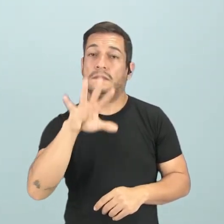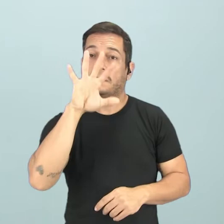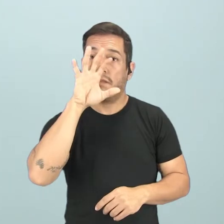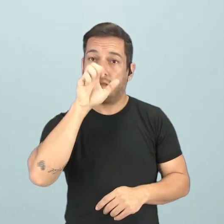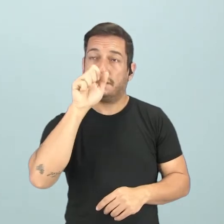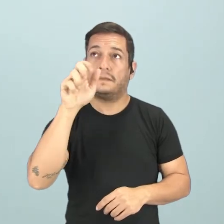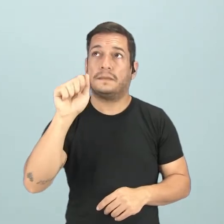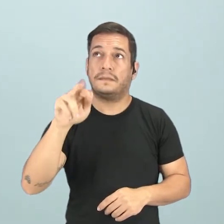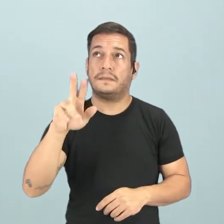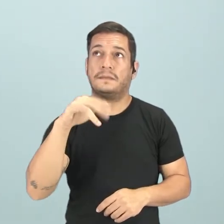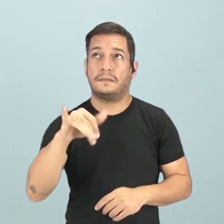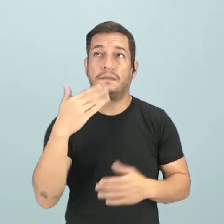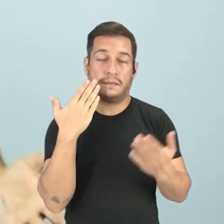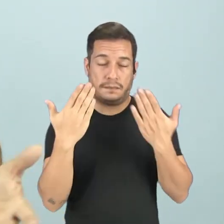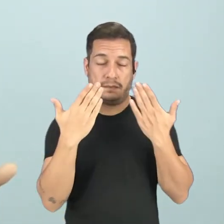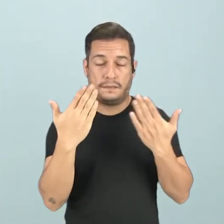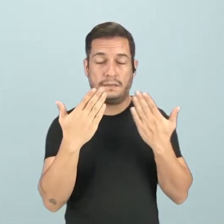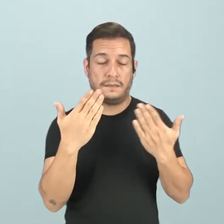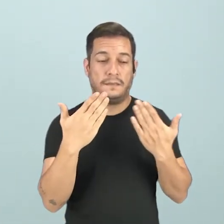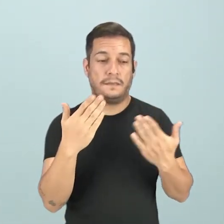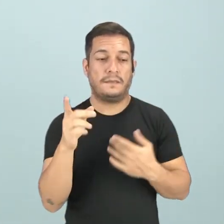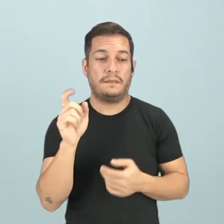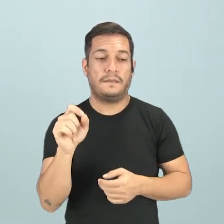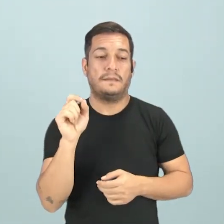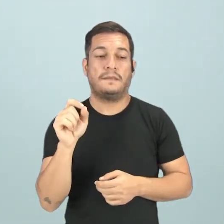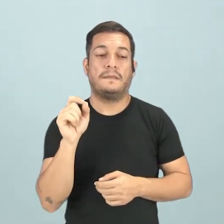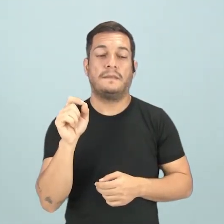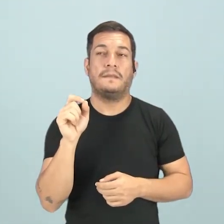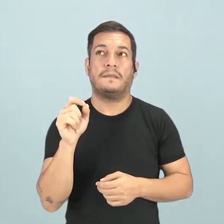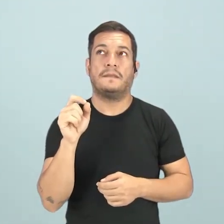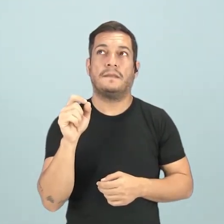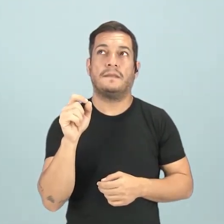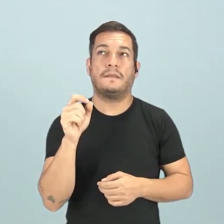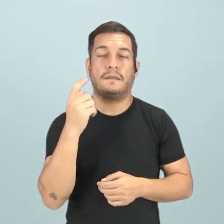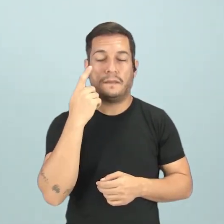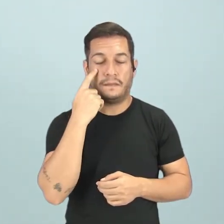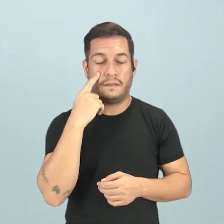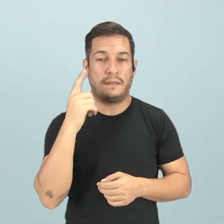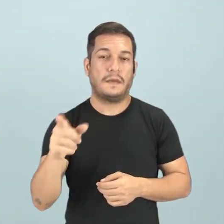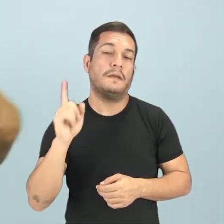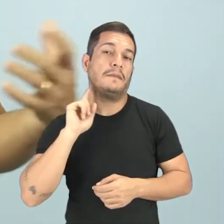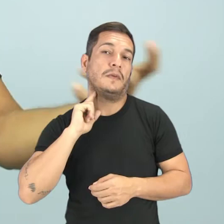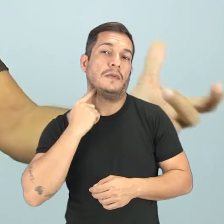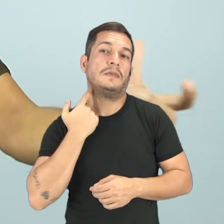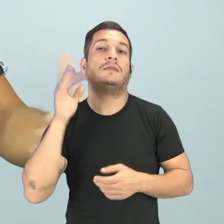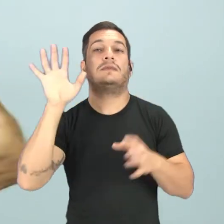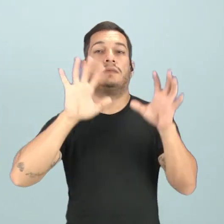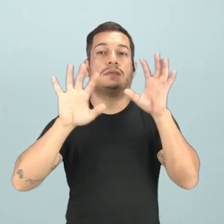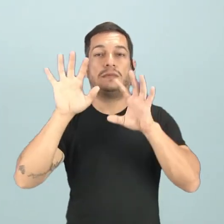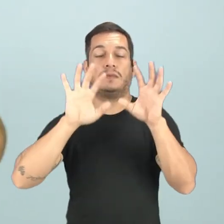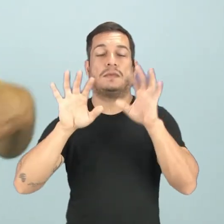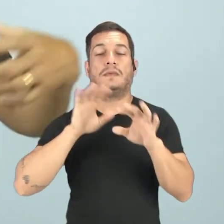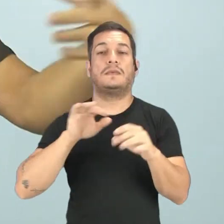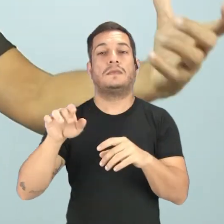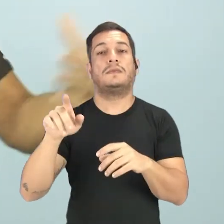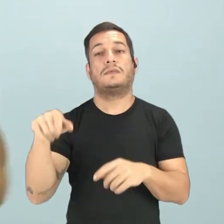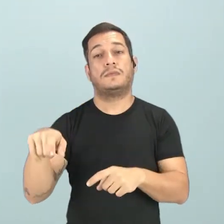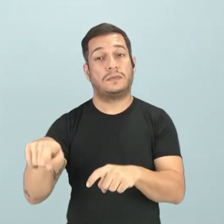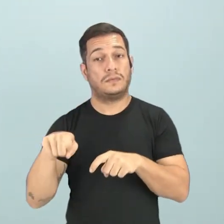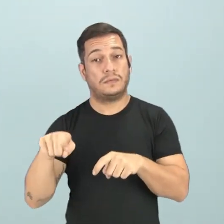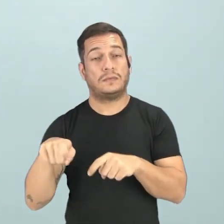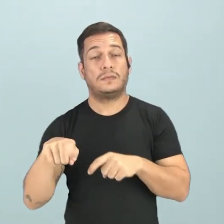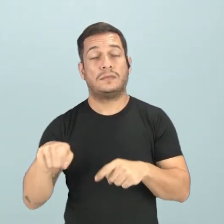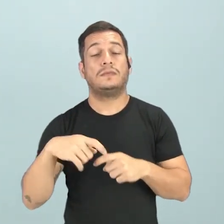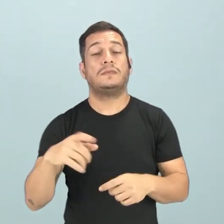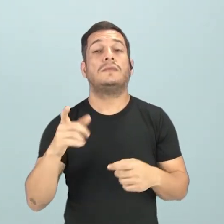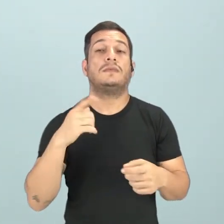Se você comparar, fazer um paralelo, né, da poluição do ar no campo, ou seja, numa paisagem rural,